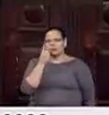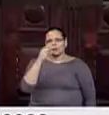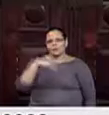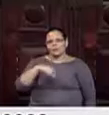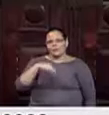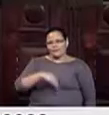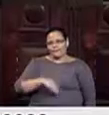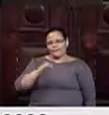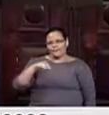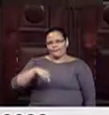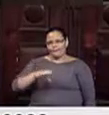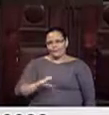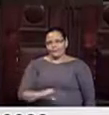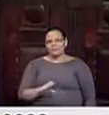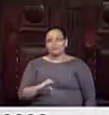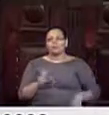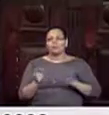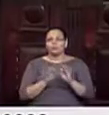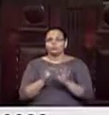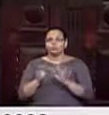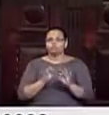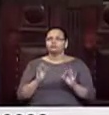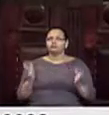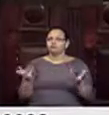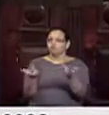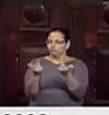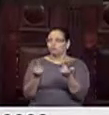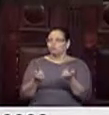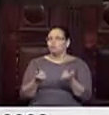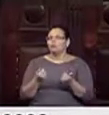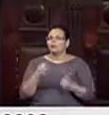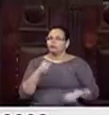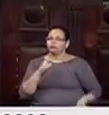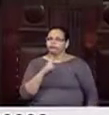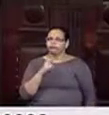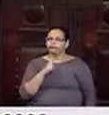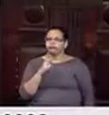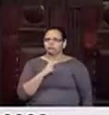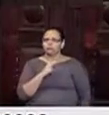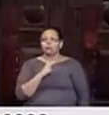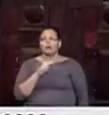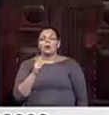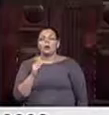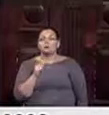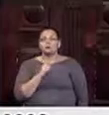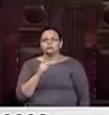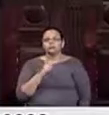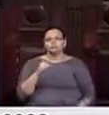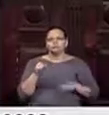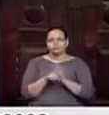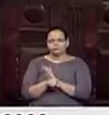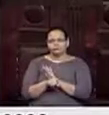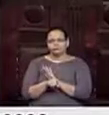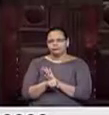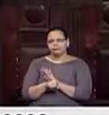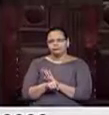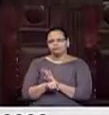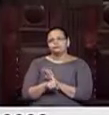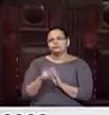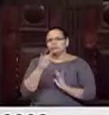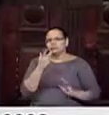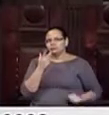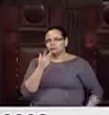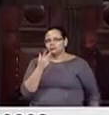sem demérito nenhum do projeto, que é de altíssimo nível. Particularmente, há uma questão, o deputado Mink há pouco já